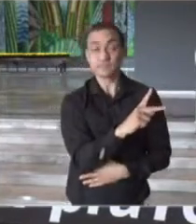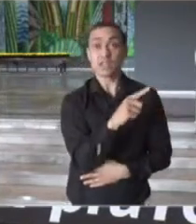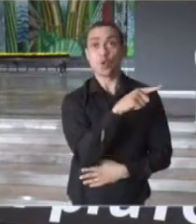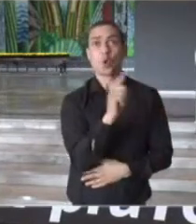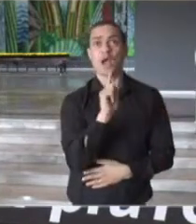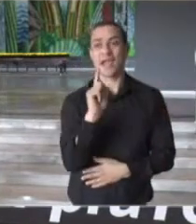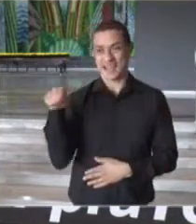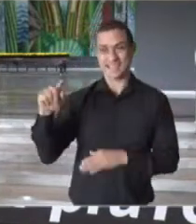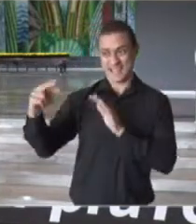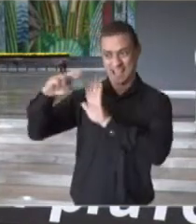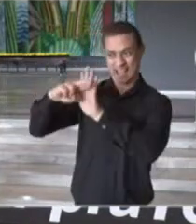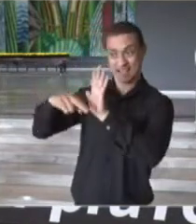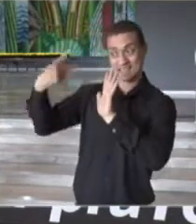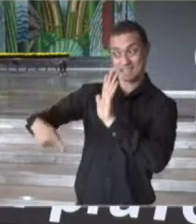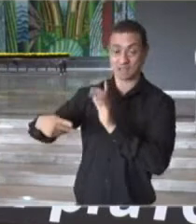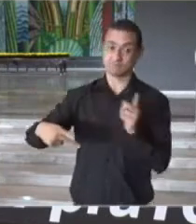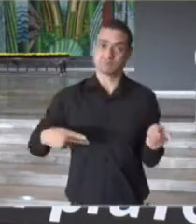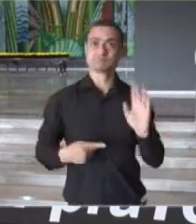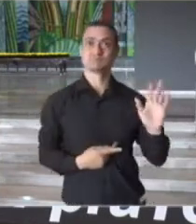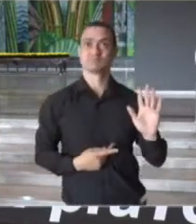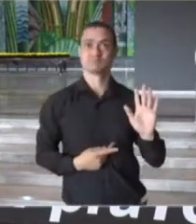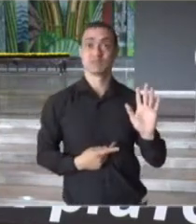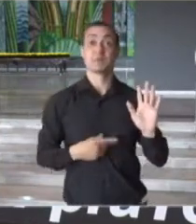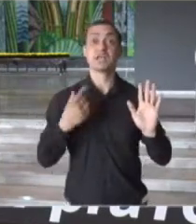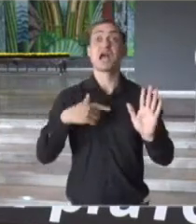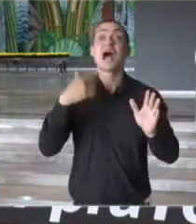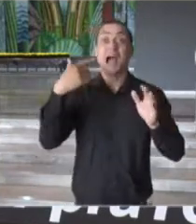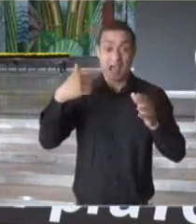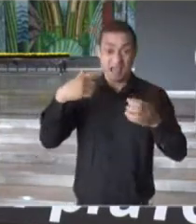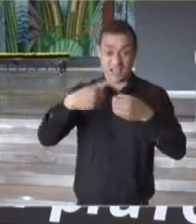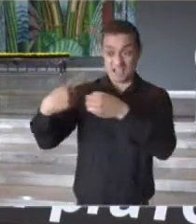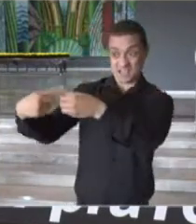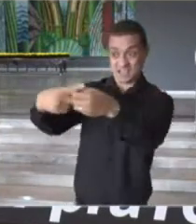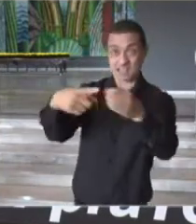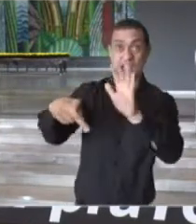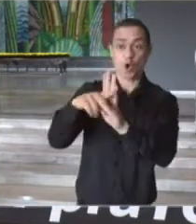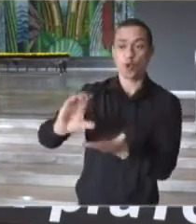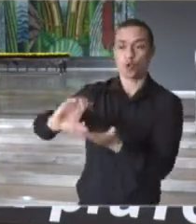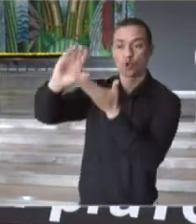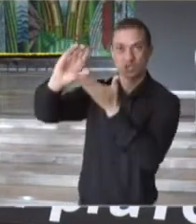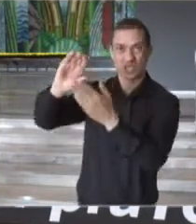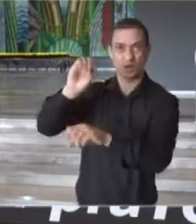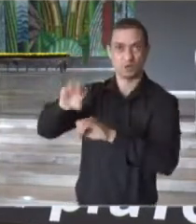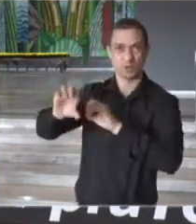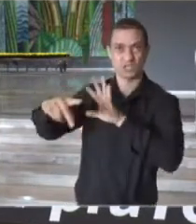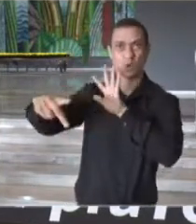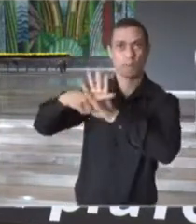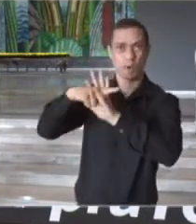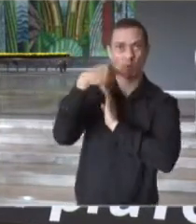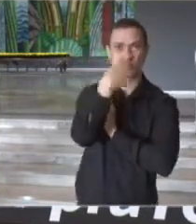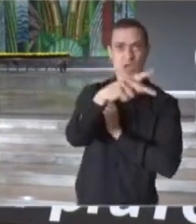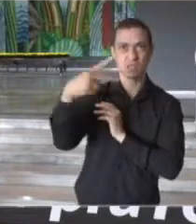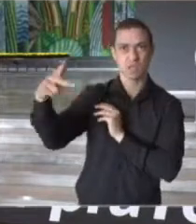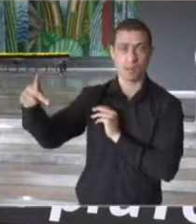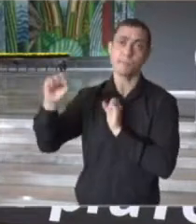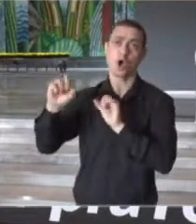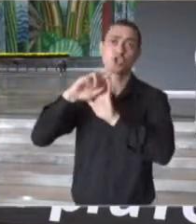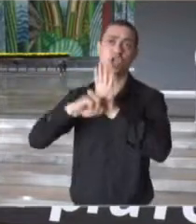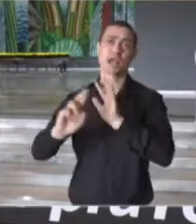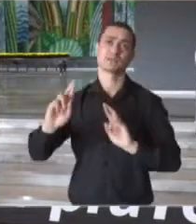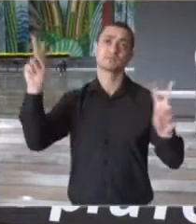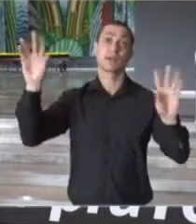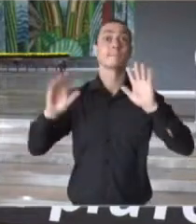se aplicará esta regra. Para cidades que têm conselho municipal próprio, poderá ter, obviamente, outra regra. Mas para